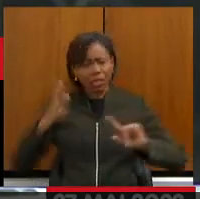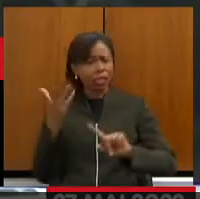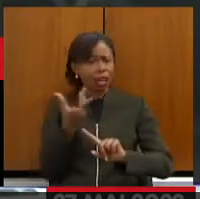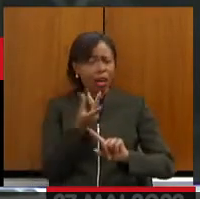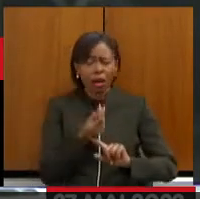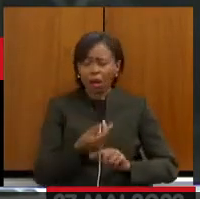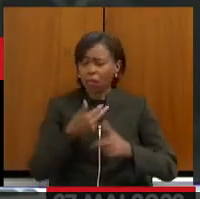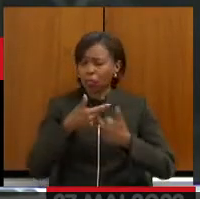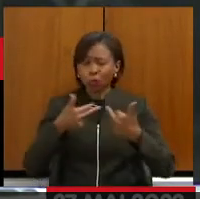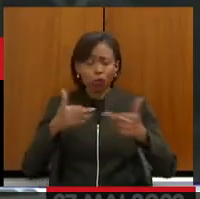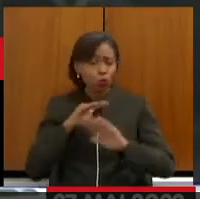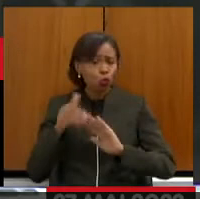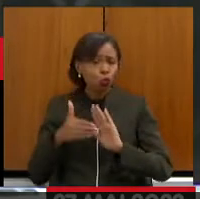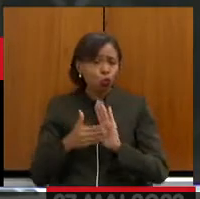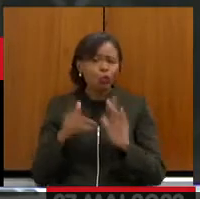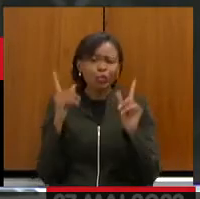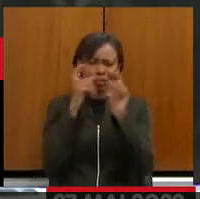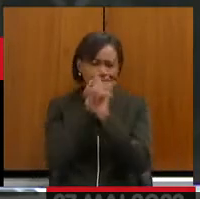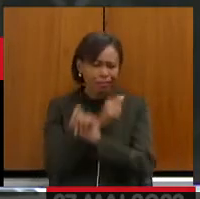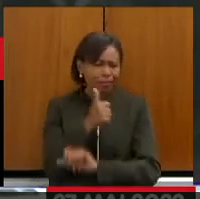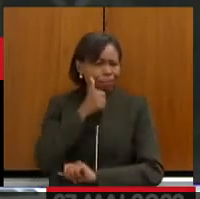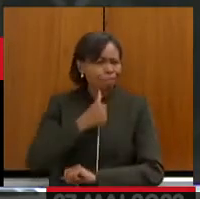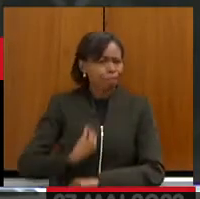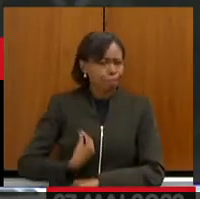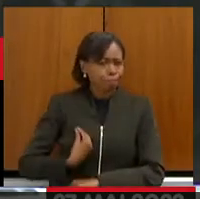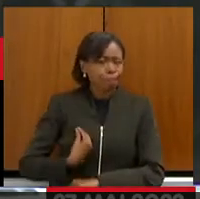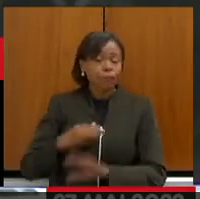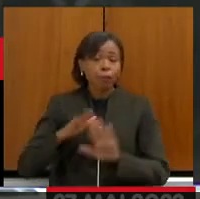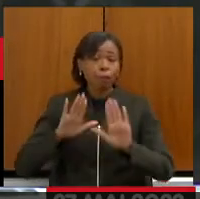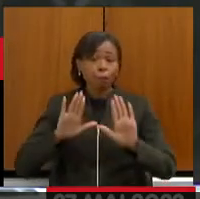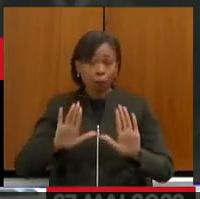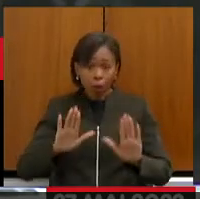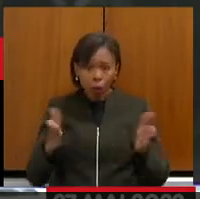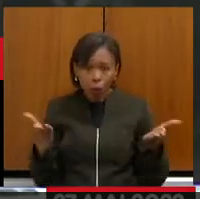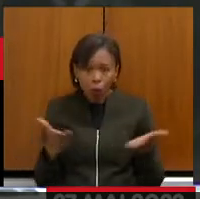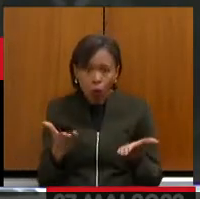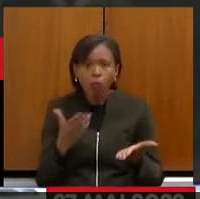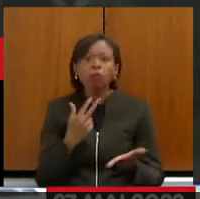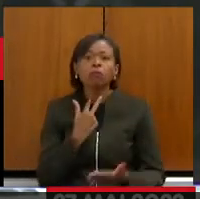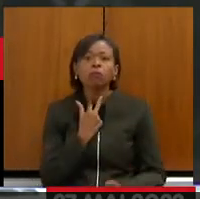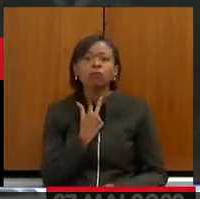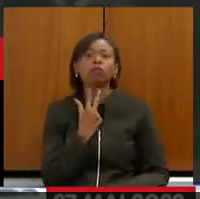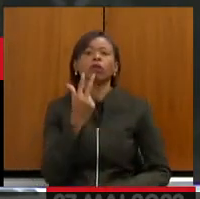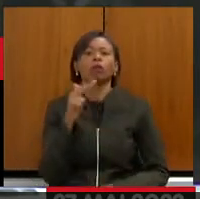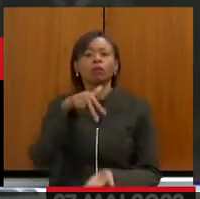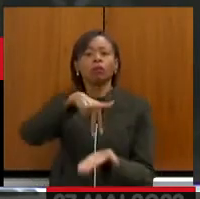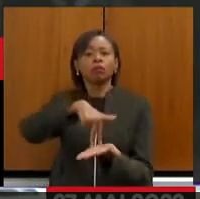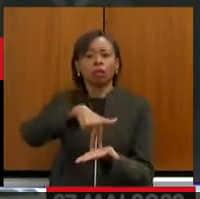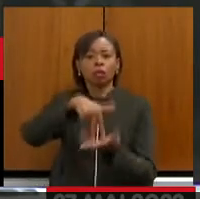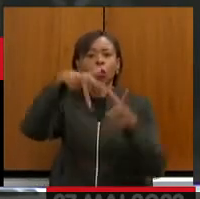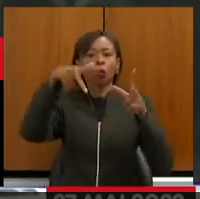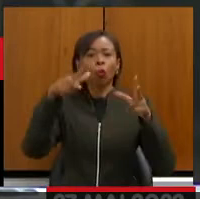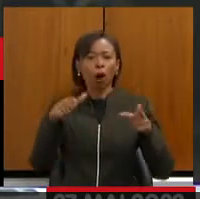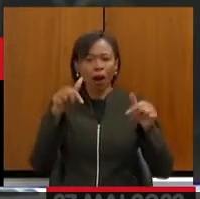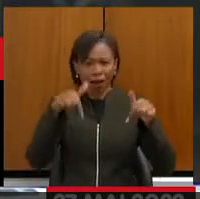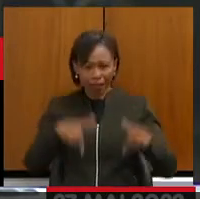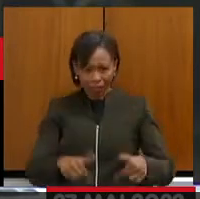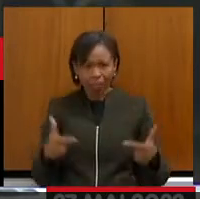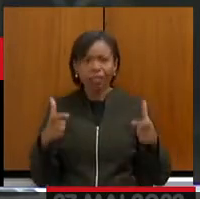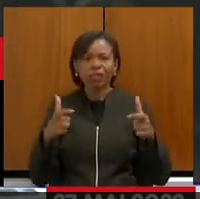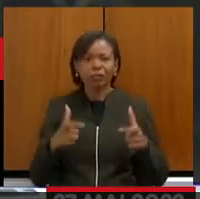forma de manifestação artística mas hoje temos voz em espaço como Este